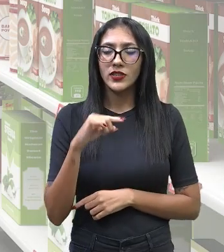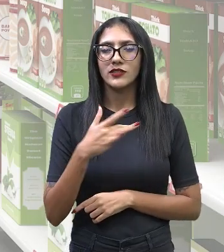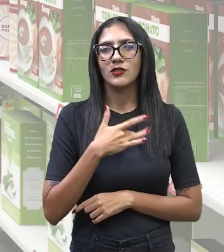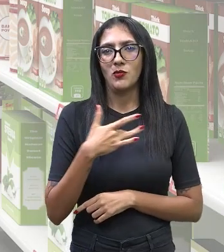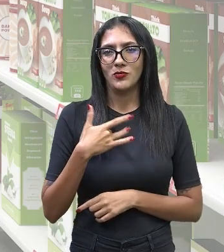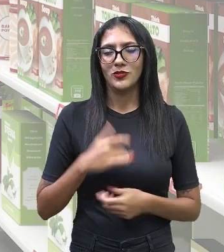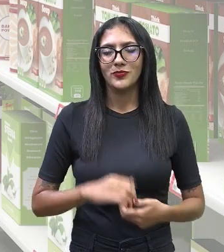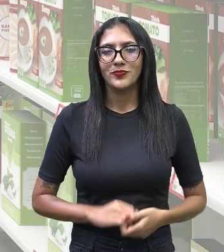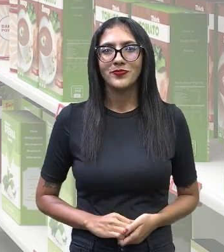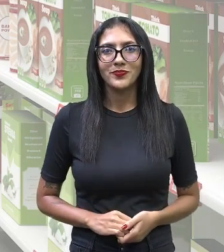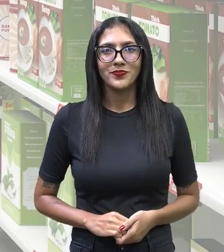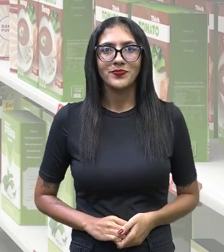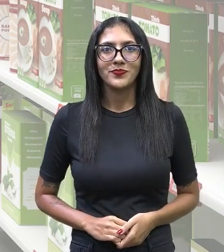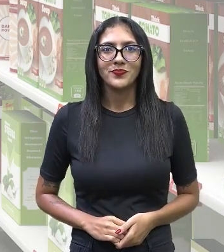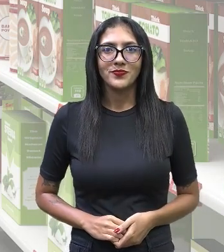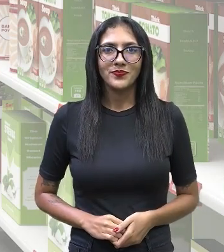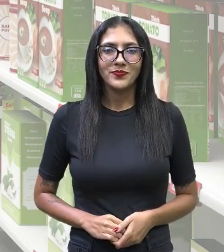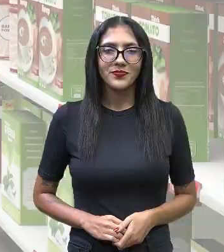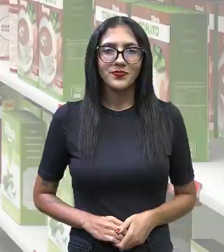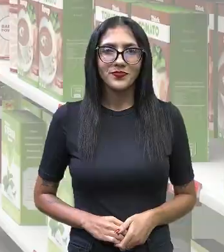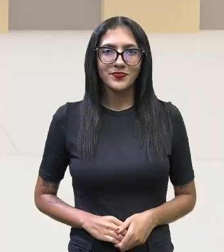bom?